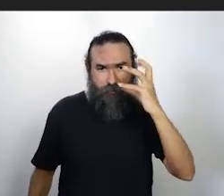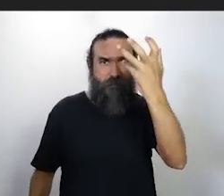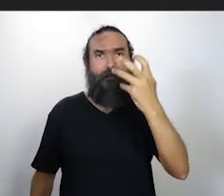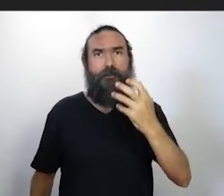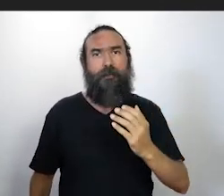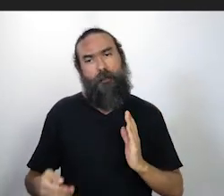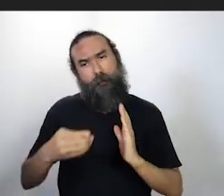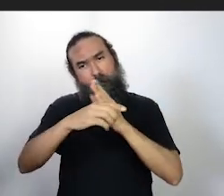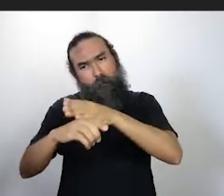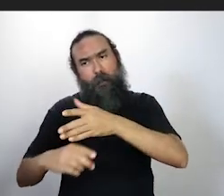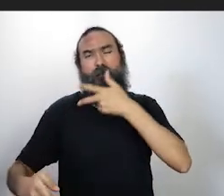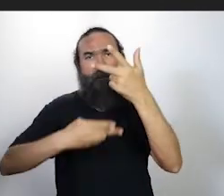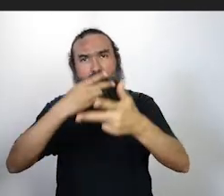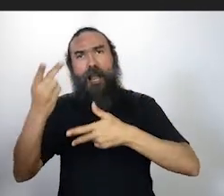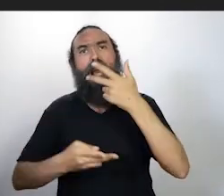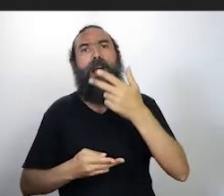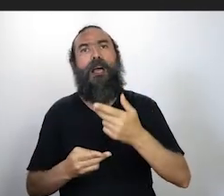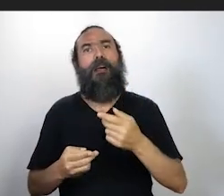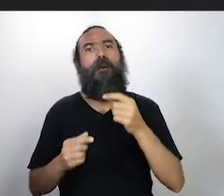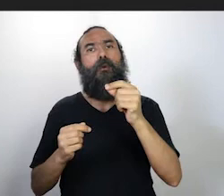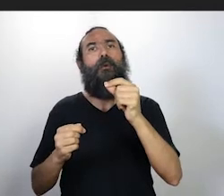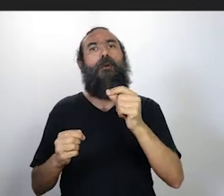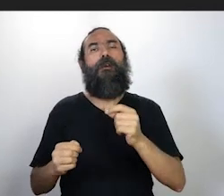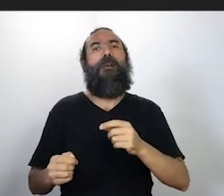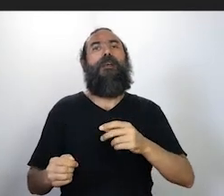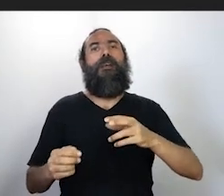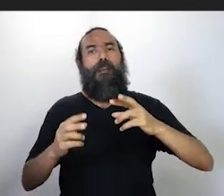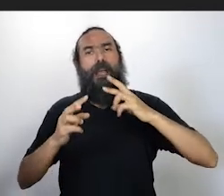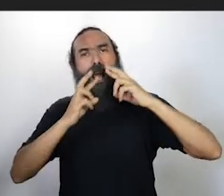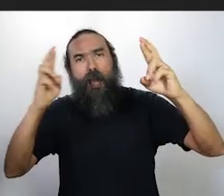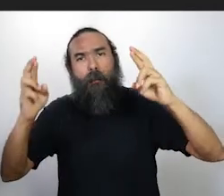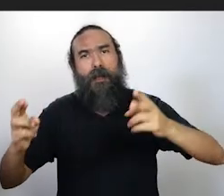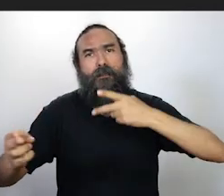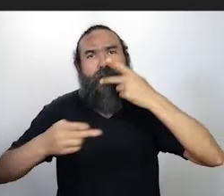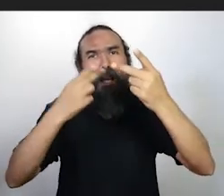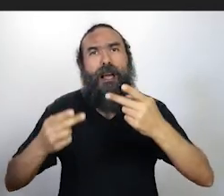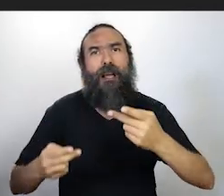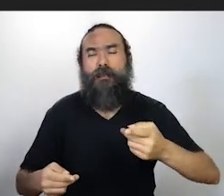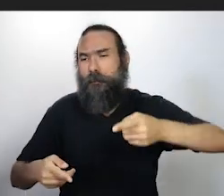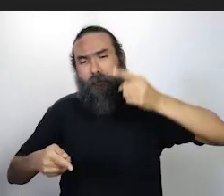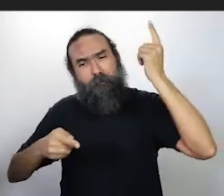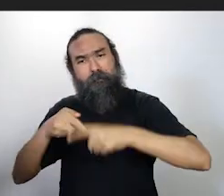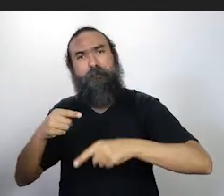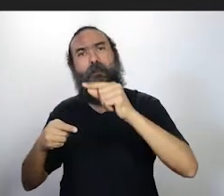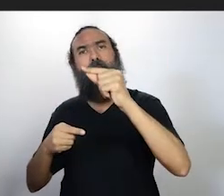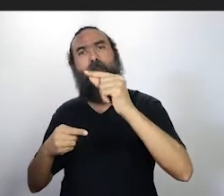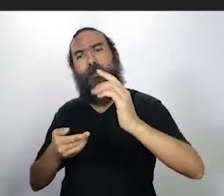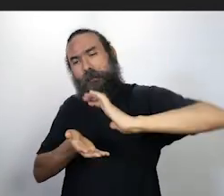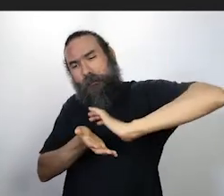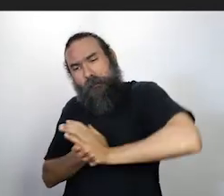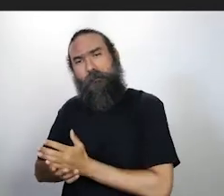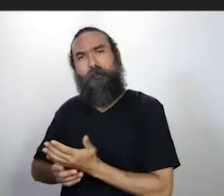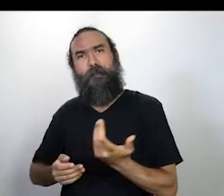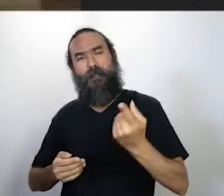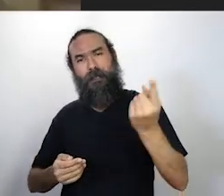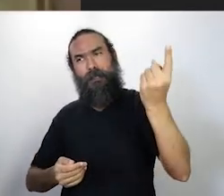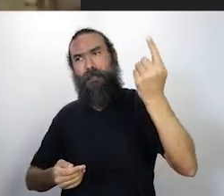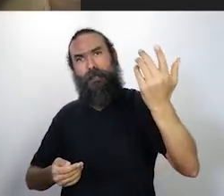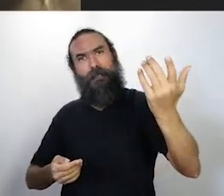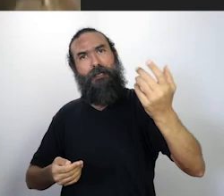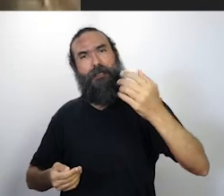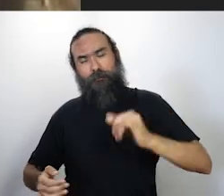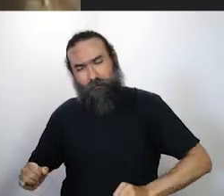depende da nossa capacidade de enfrentar esse sistema que exclui, que mutila, que assassina,